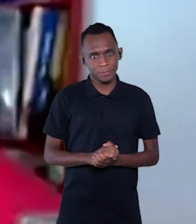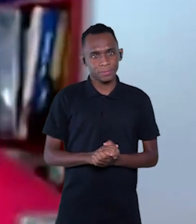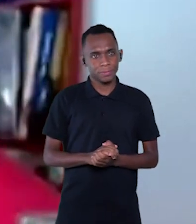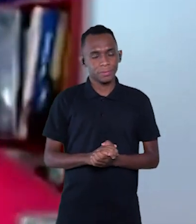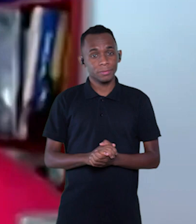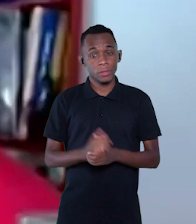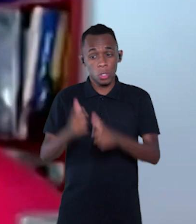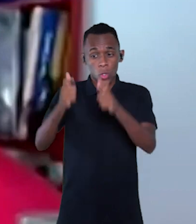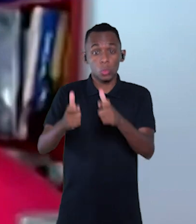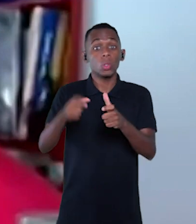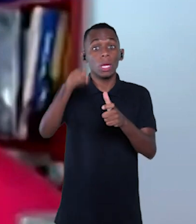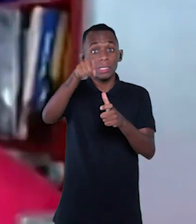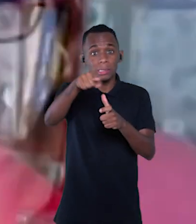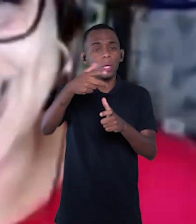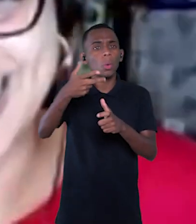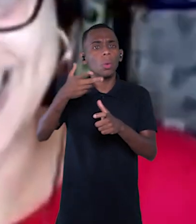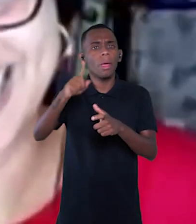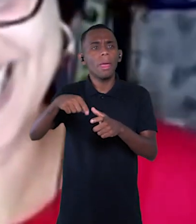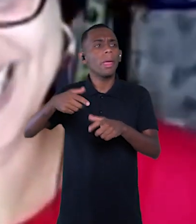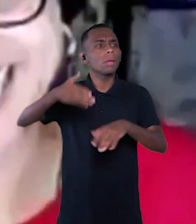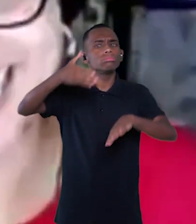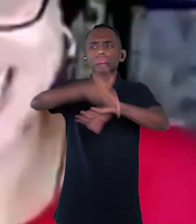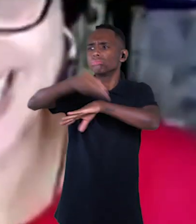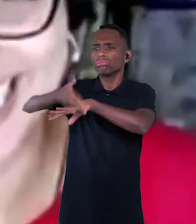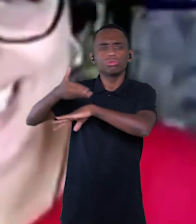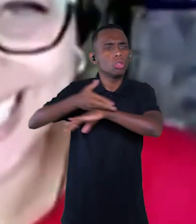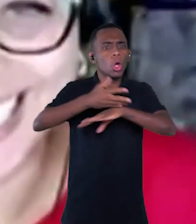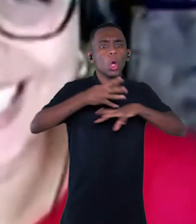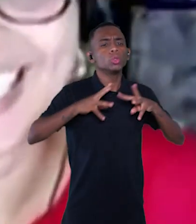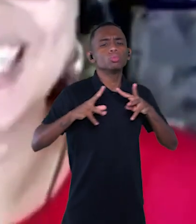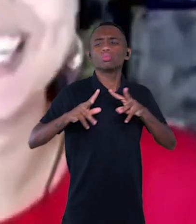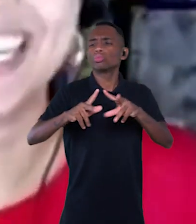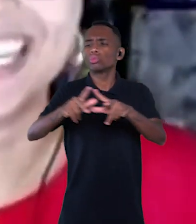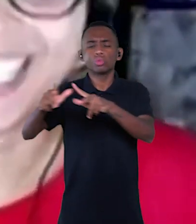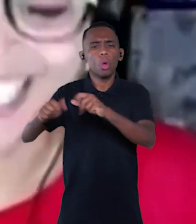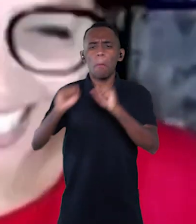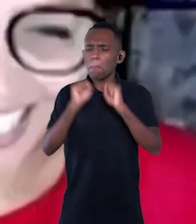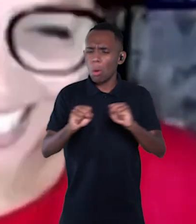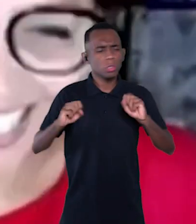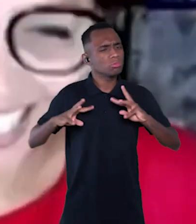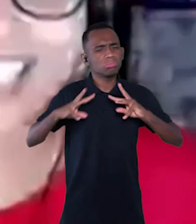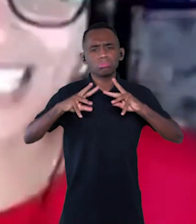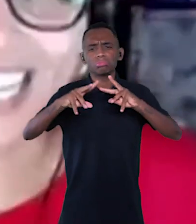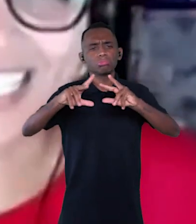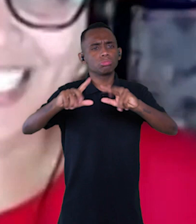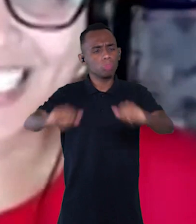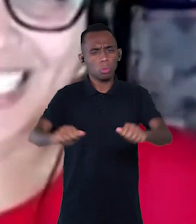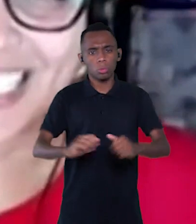O seu lugar é em todos os lugares, né, Júlia? A gente pode tudo, né?